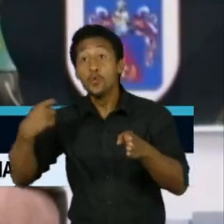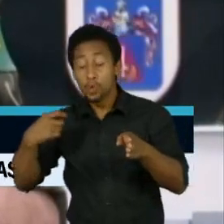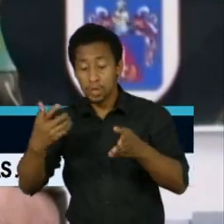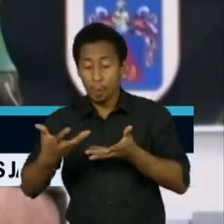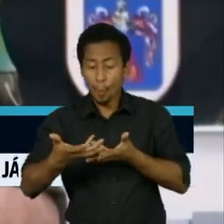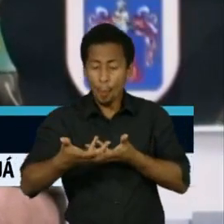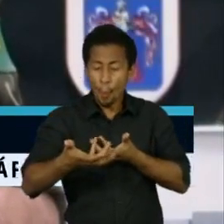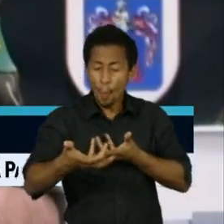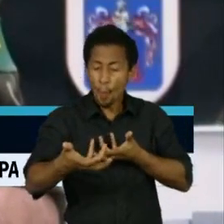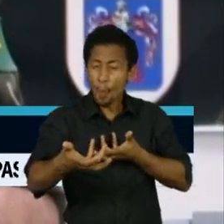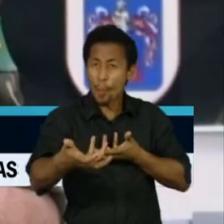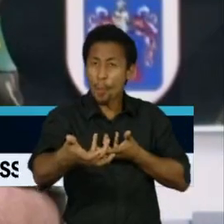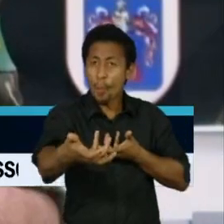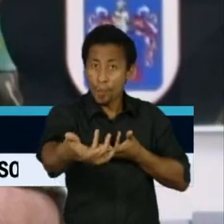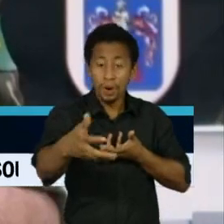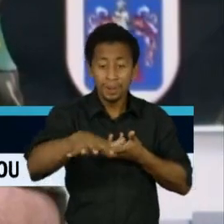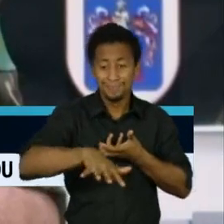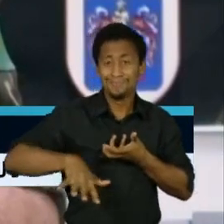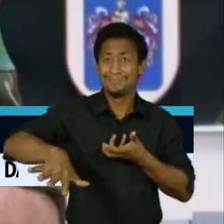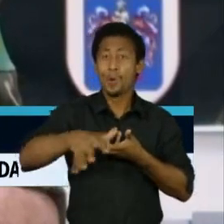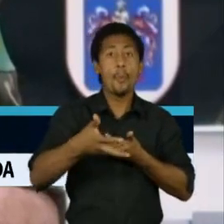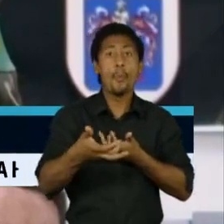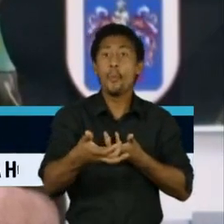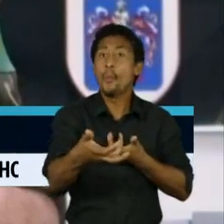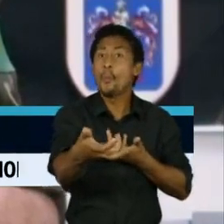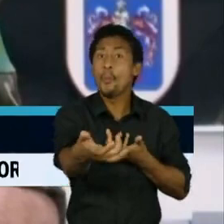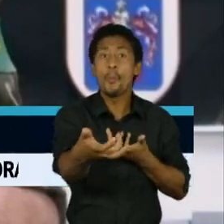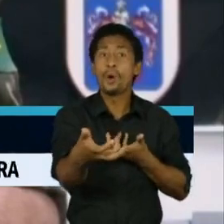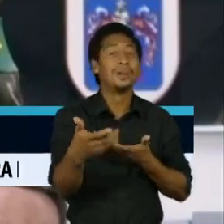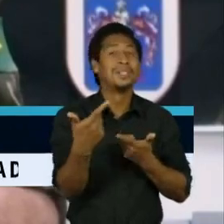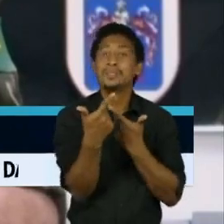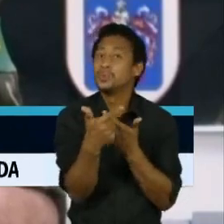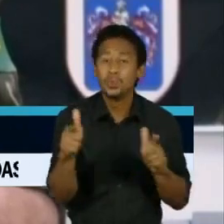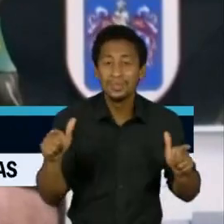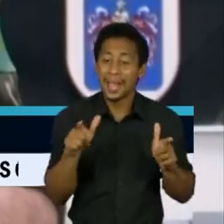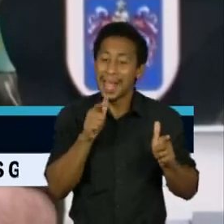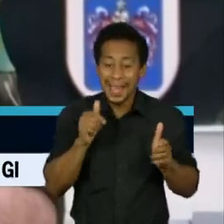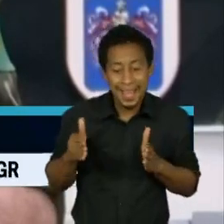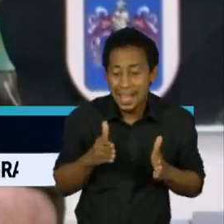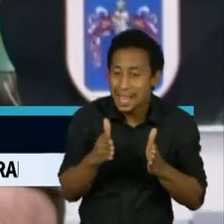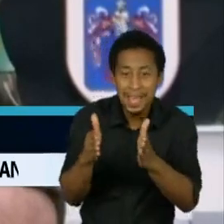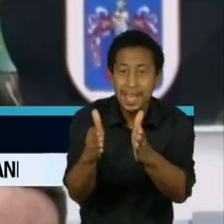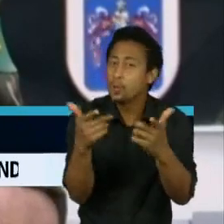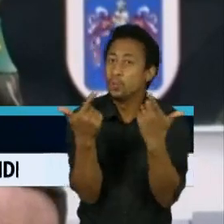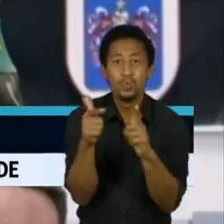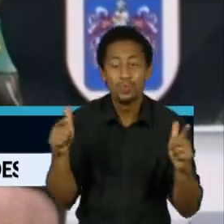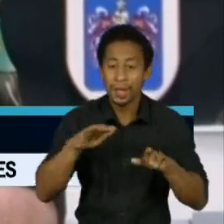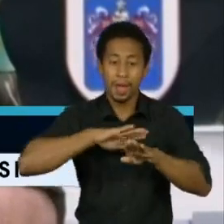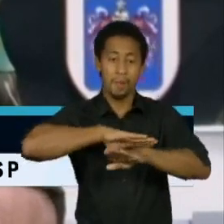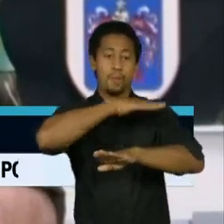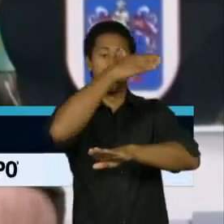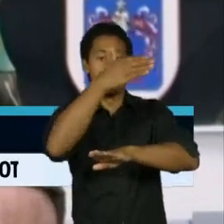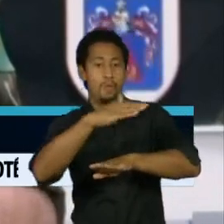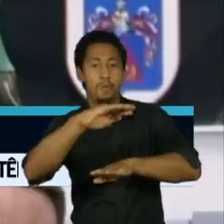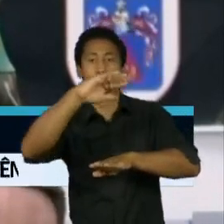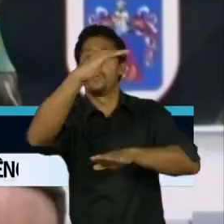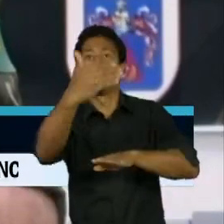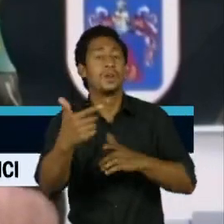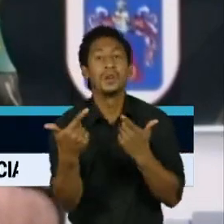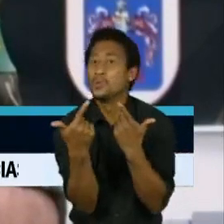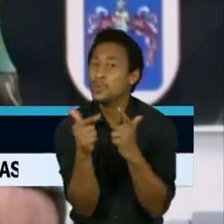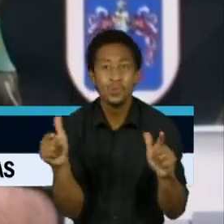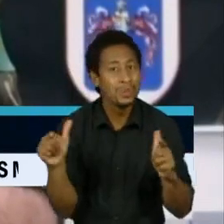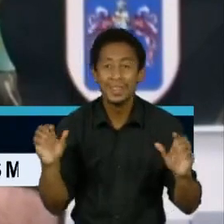praticamente, como a gente chama, permeável, sem algum obstáculo significativo. O obstáculo seria um rio ou uma grande cadeia